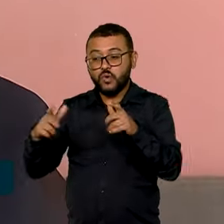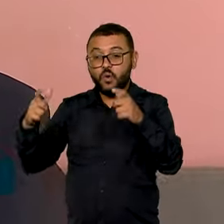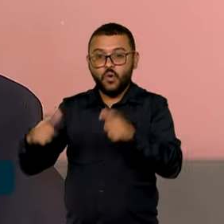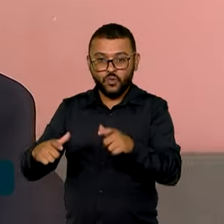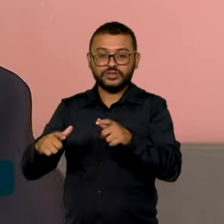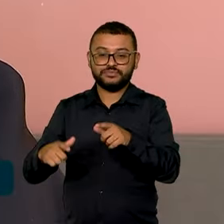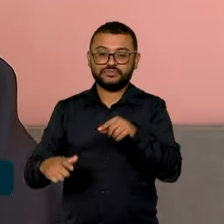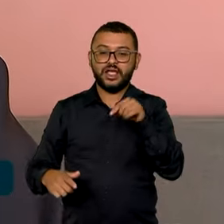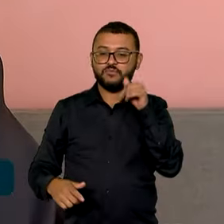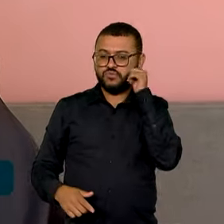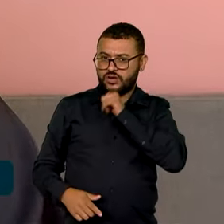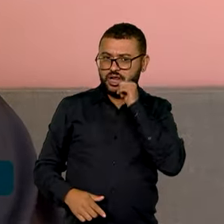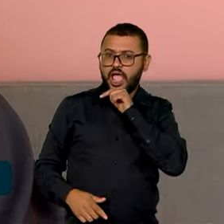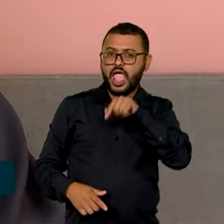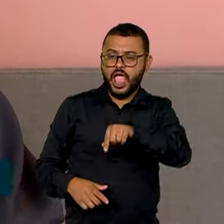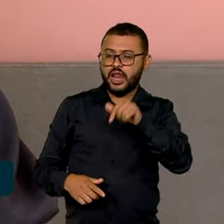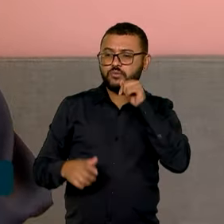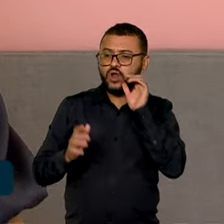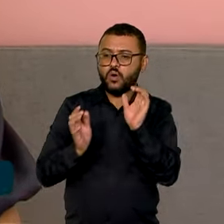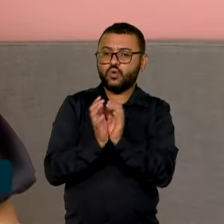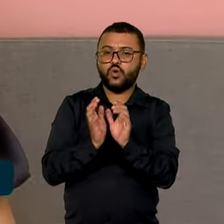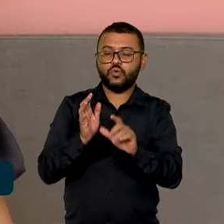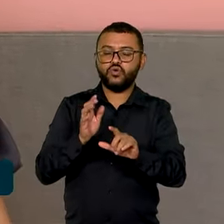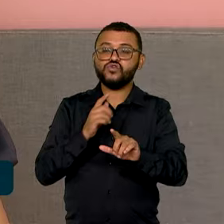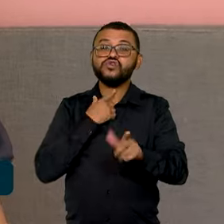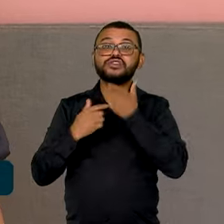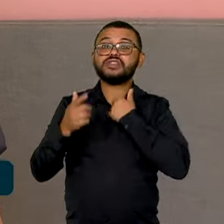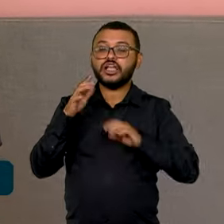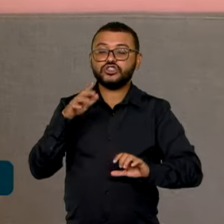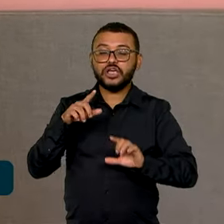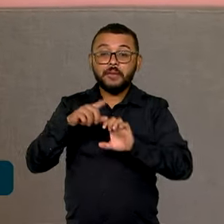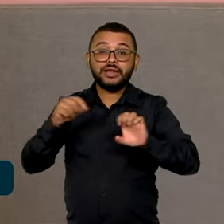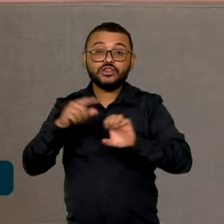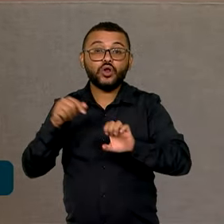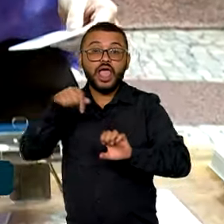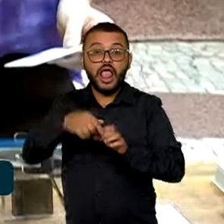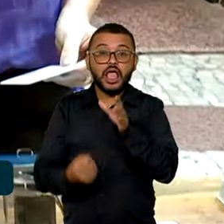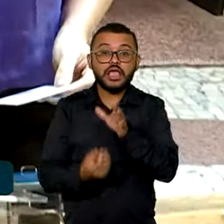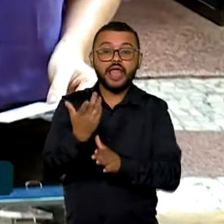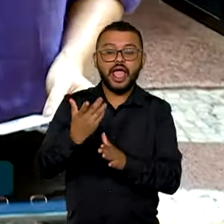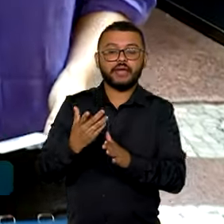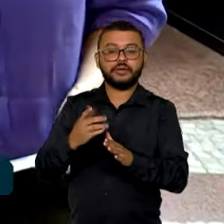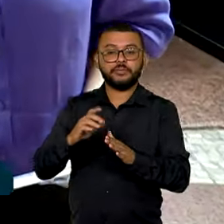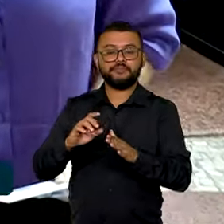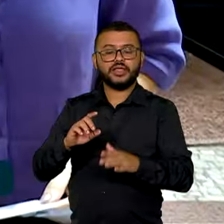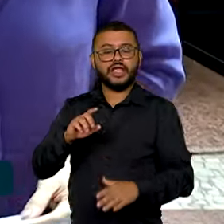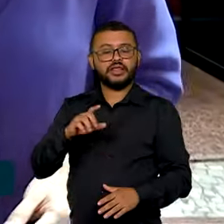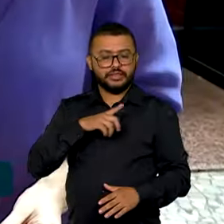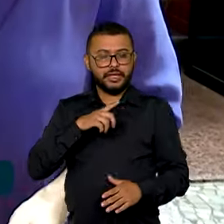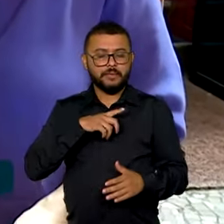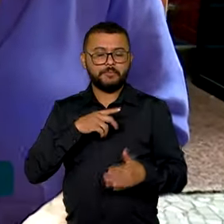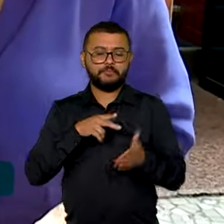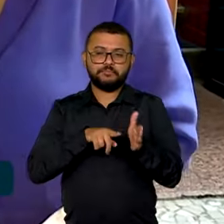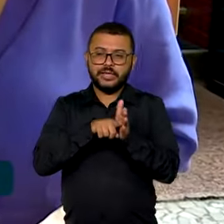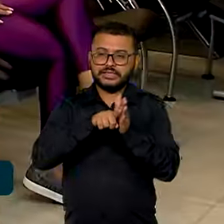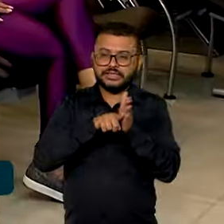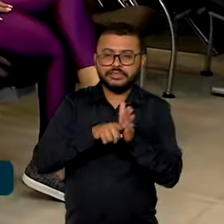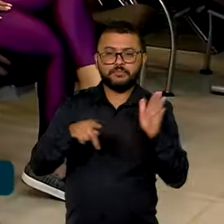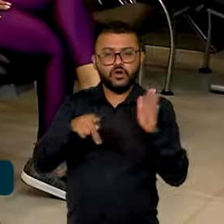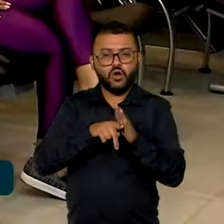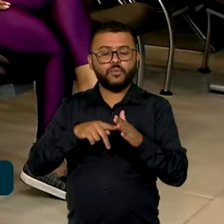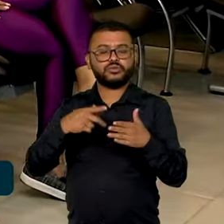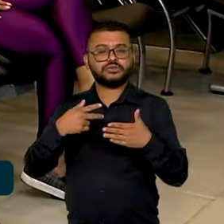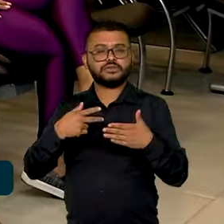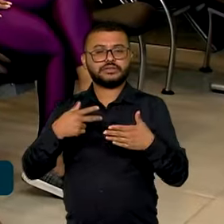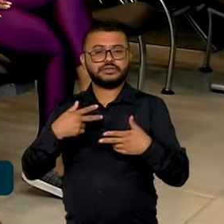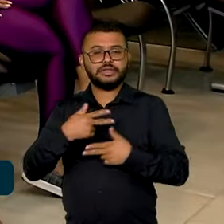espaço. Juliana faz parte do grupo de mulheres que aposta no empreendedorismo. Segundo pesquisa do Sebrae, em 2022,